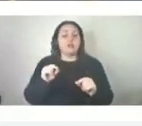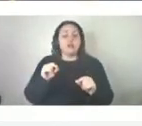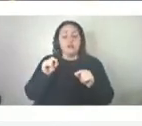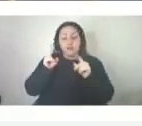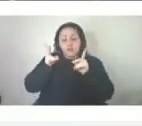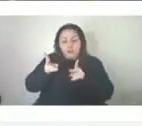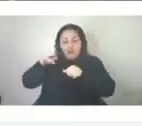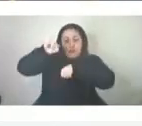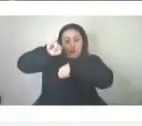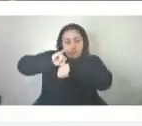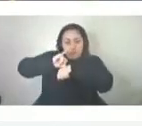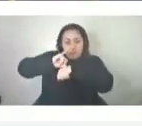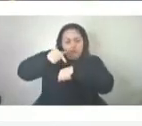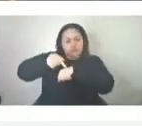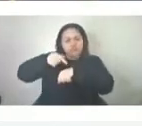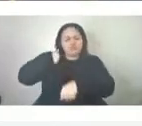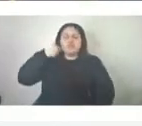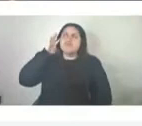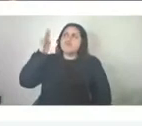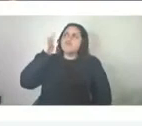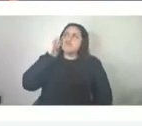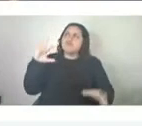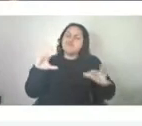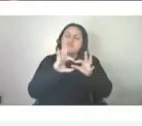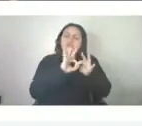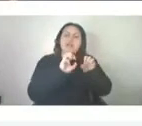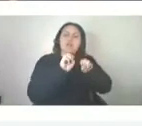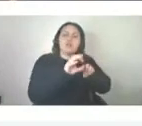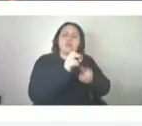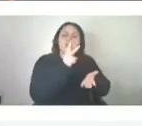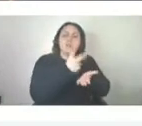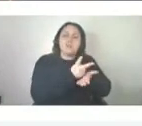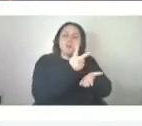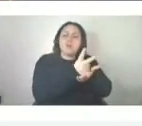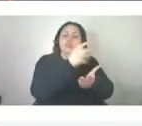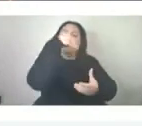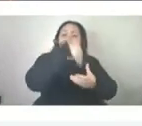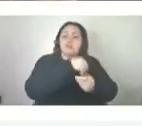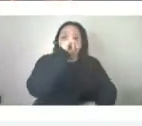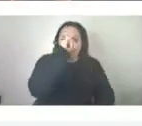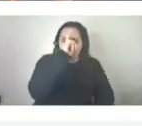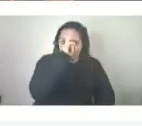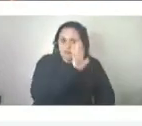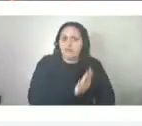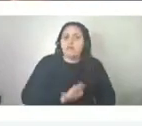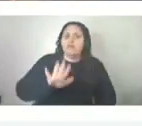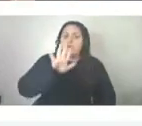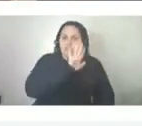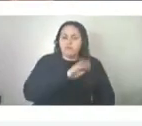sobre elas por dentro da educação permanente do hospital. Eu